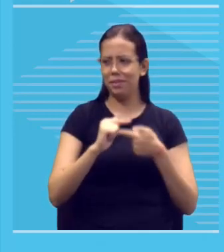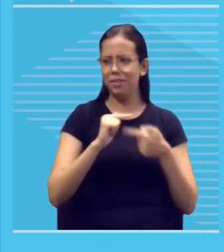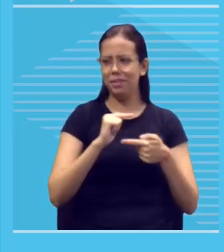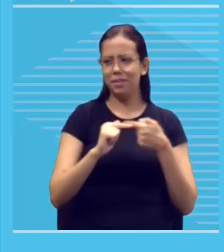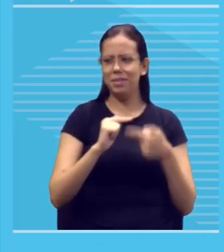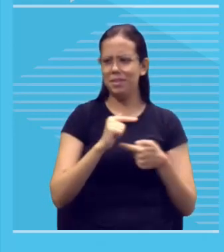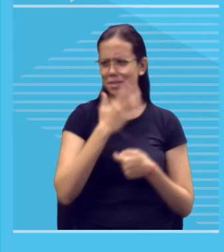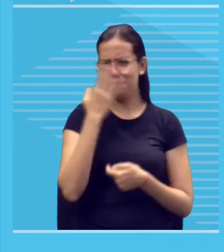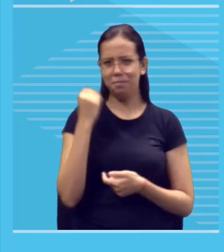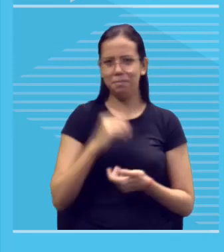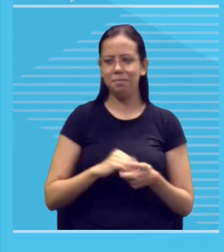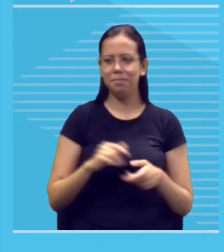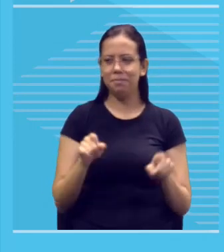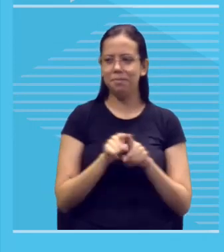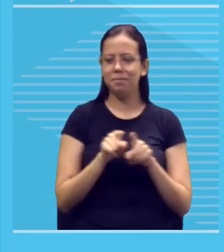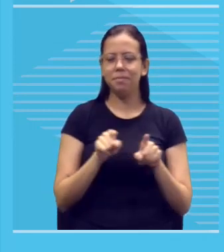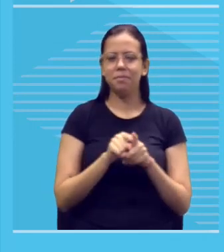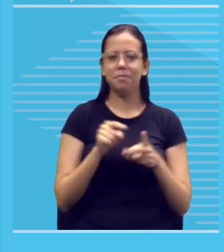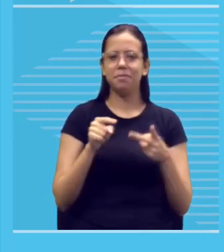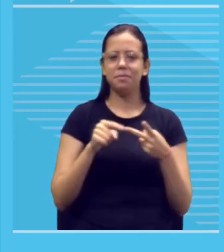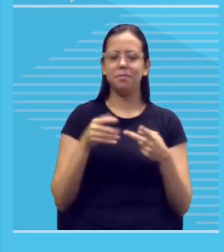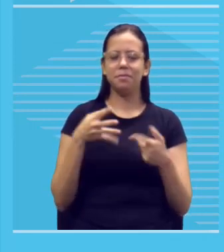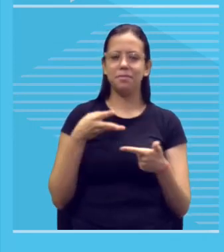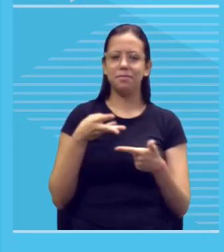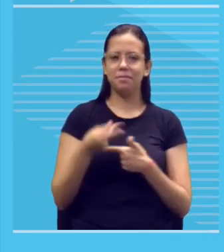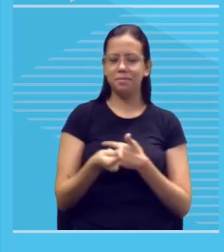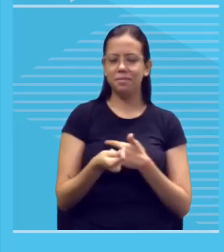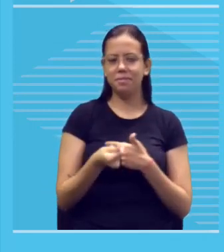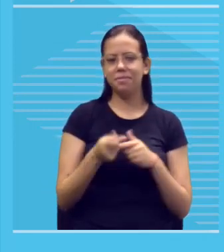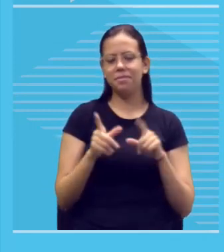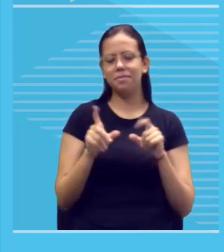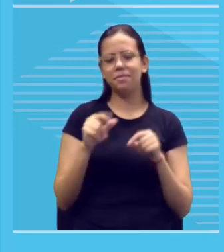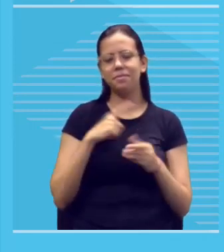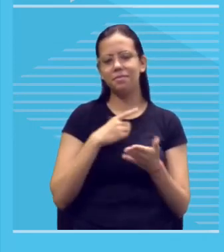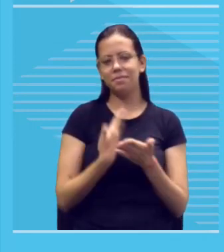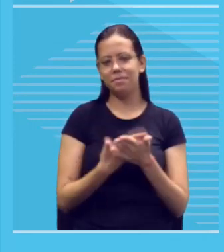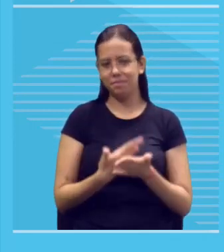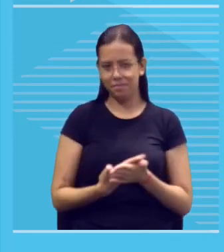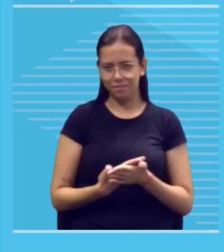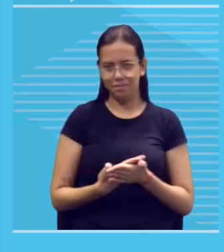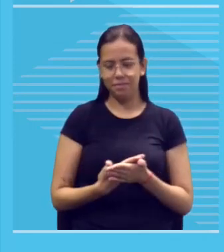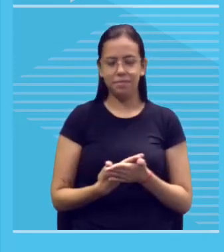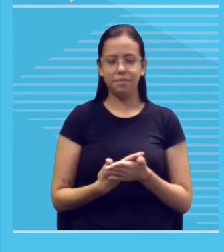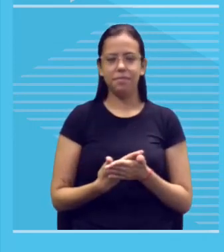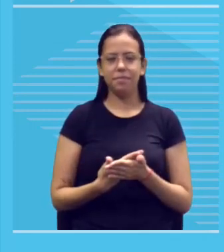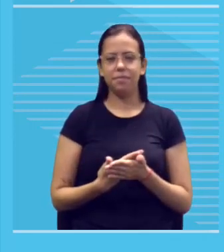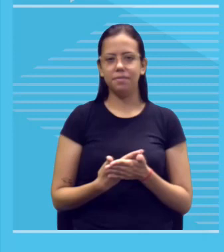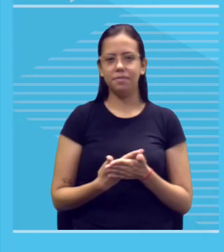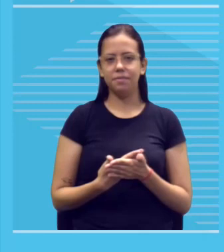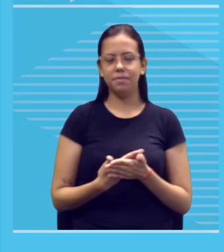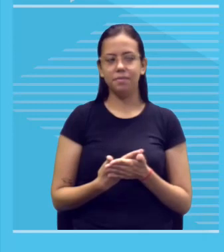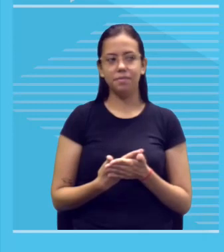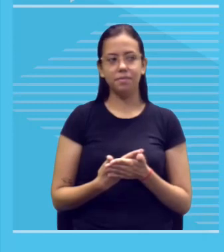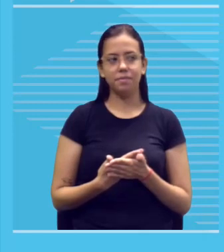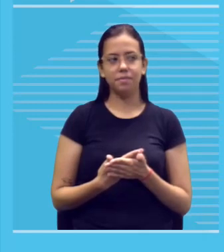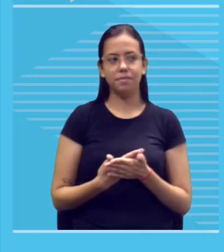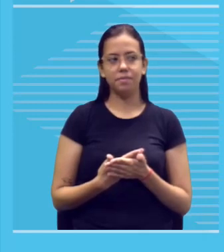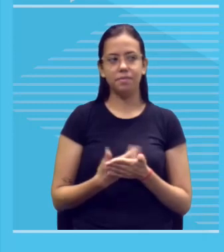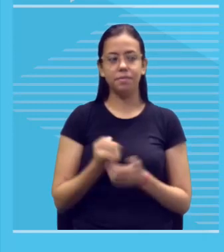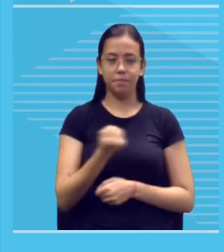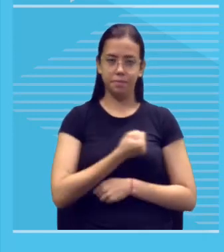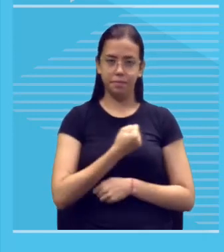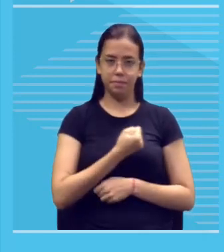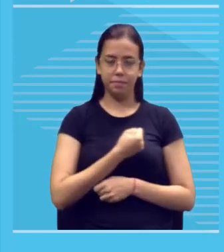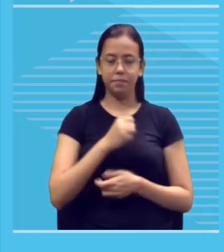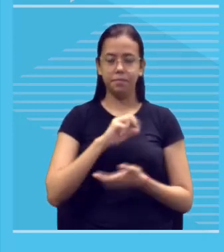geométricas a álgebra você vai ter o estudo Como o próprio nome já diz de instrumentos algébricos